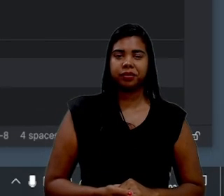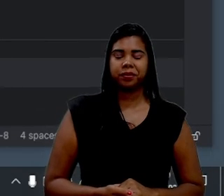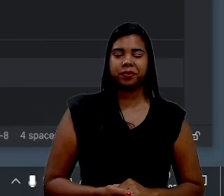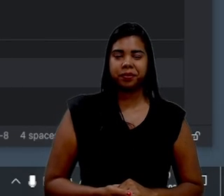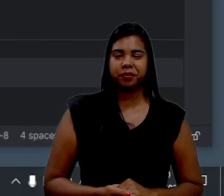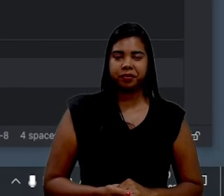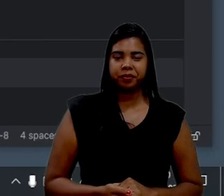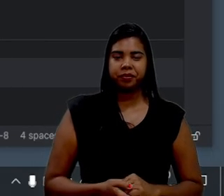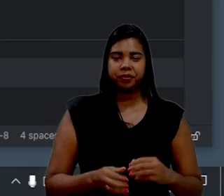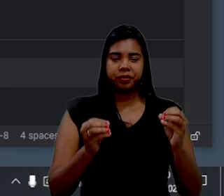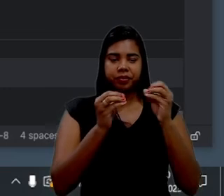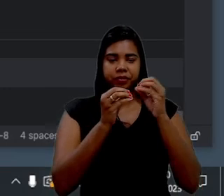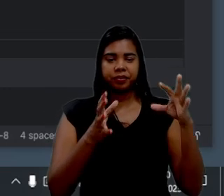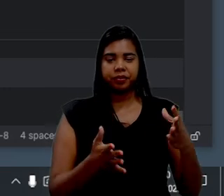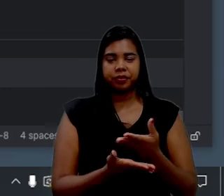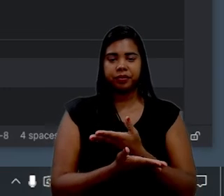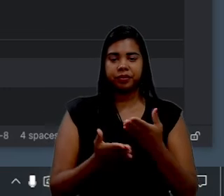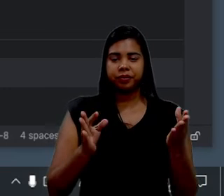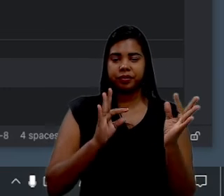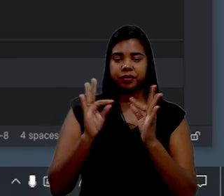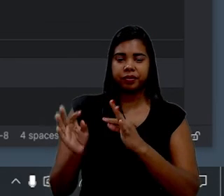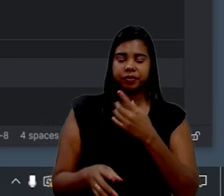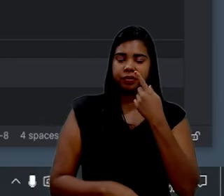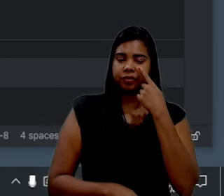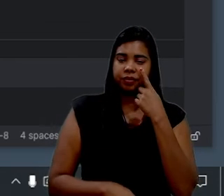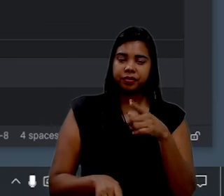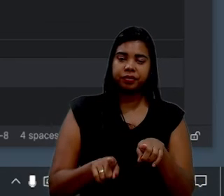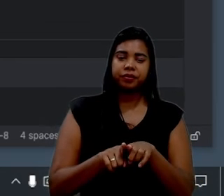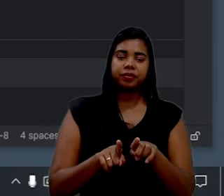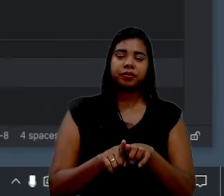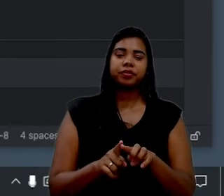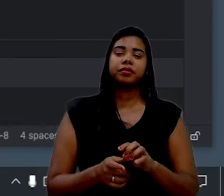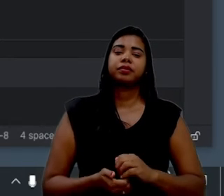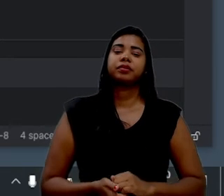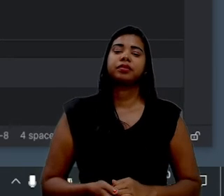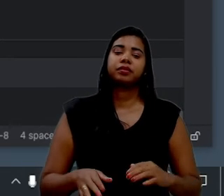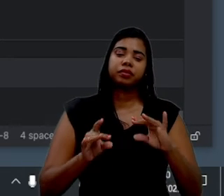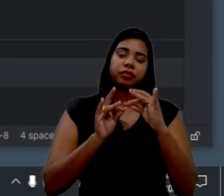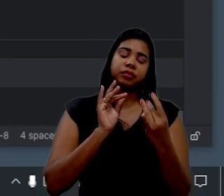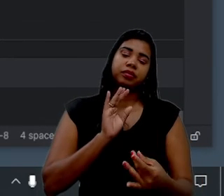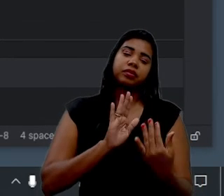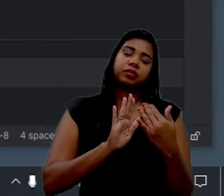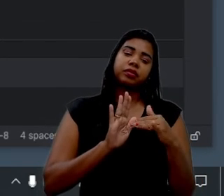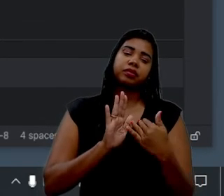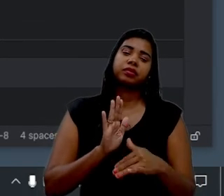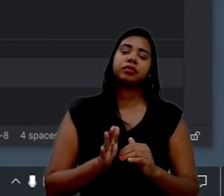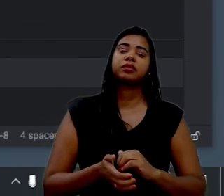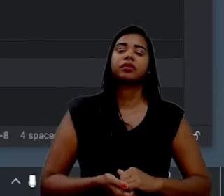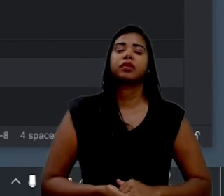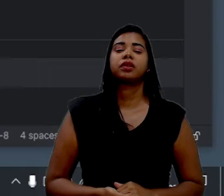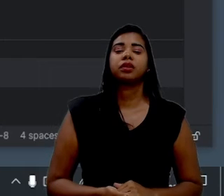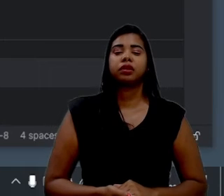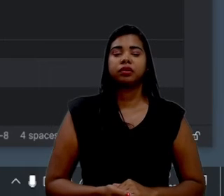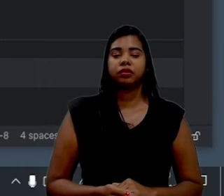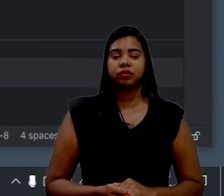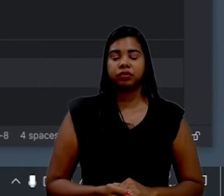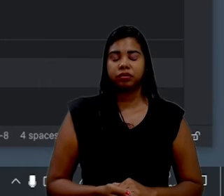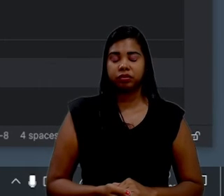criar aqui para vocês verem como é que é isso, né? É o arquivo do formulário, né, em Python, né?